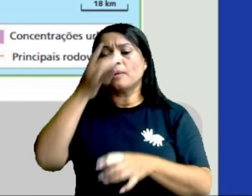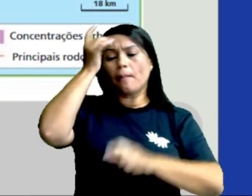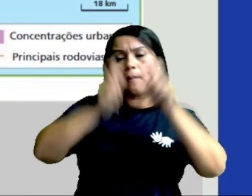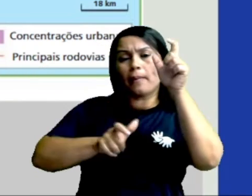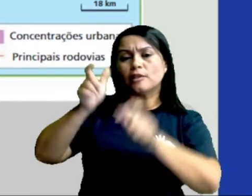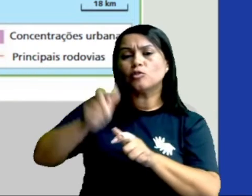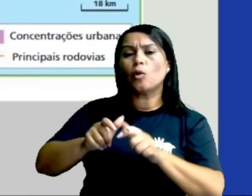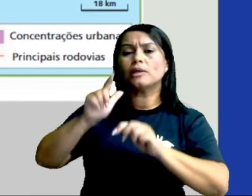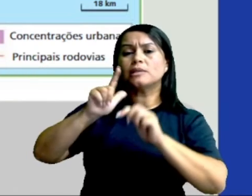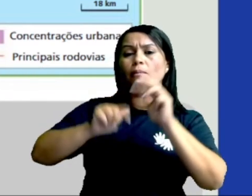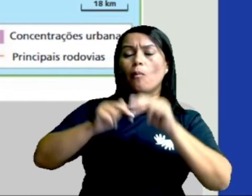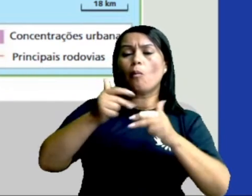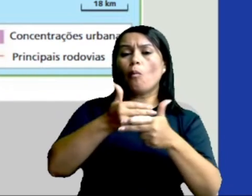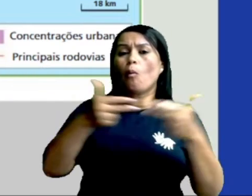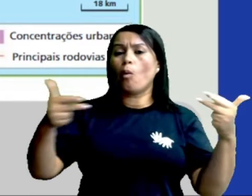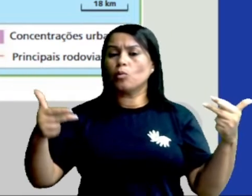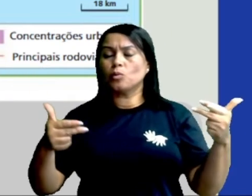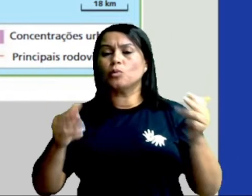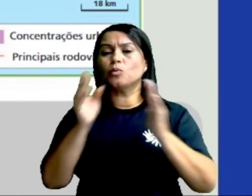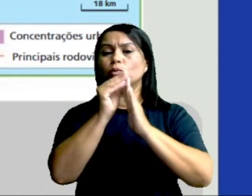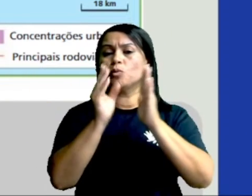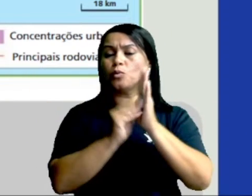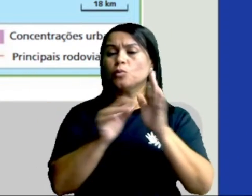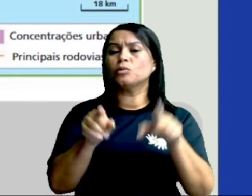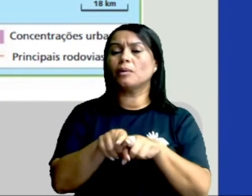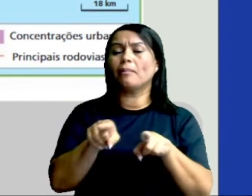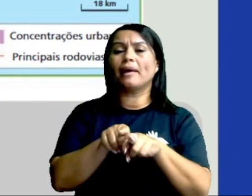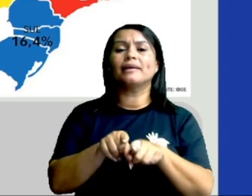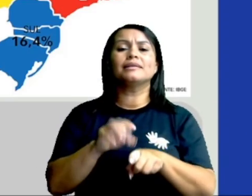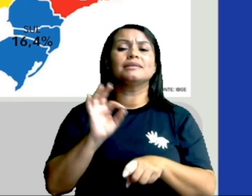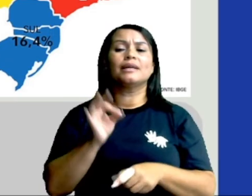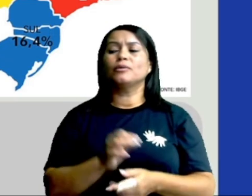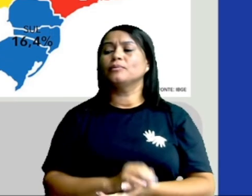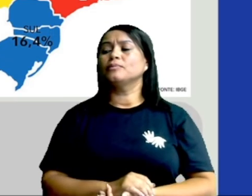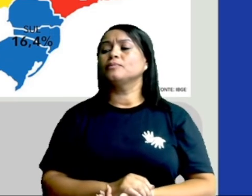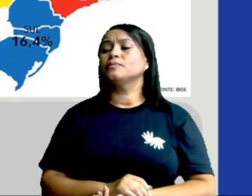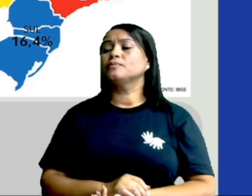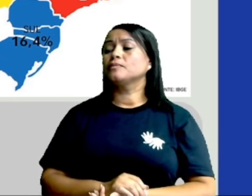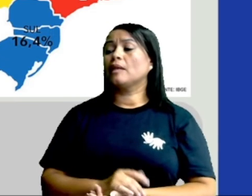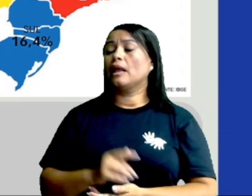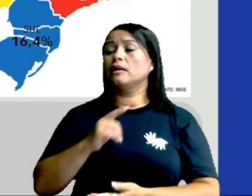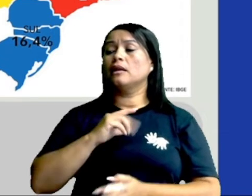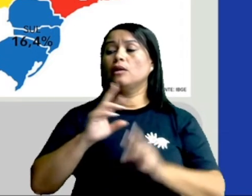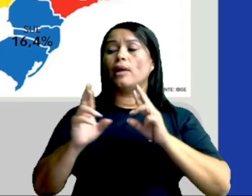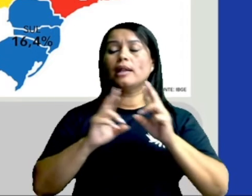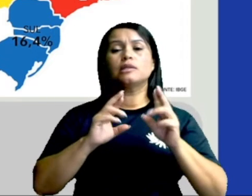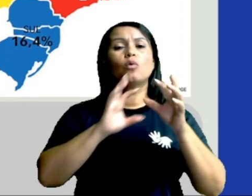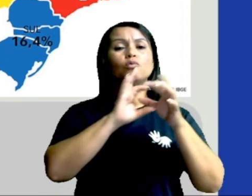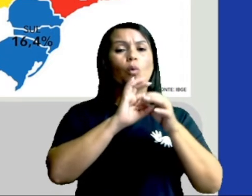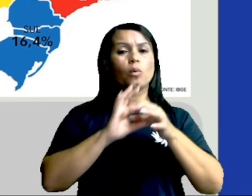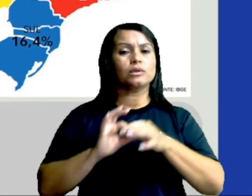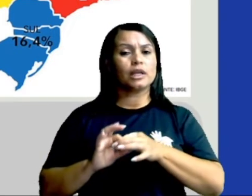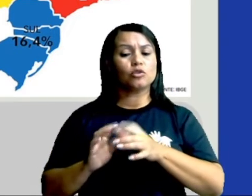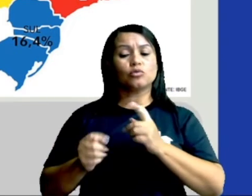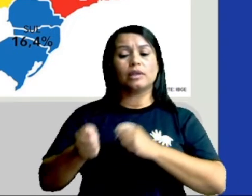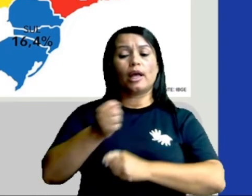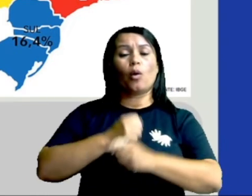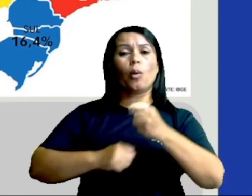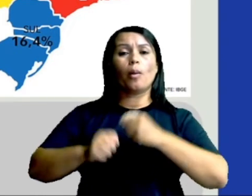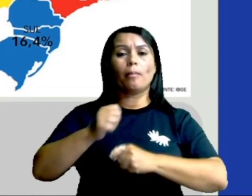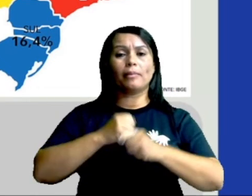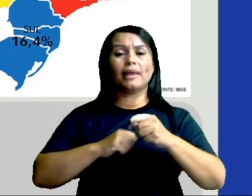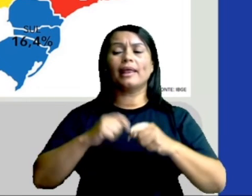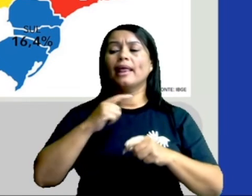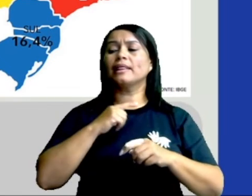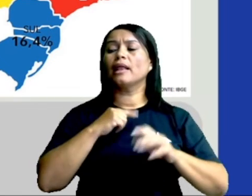produtos, tá? Então, a gente tem aqui o contexto da megalópole brasileira. E em relação ao contexto ainda da economia, o